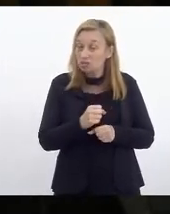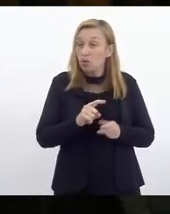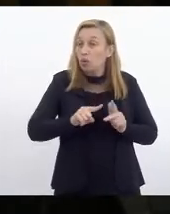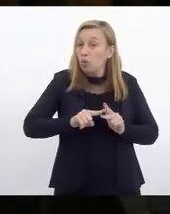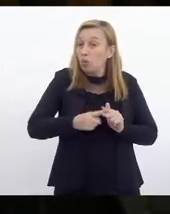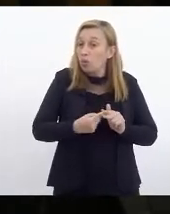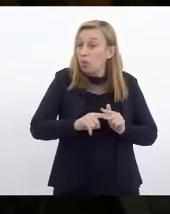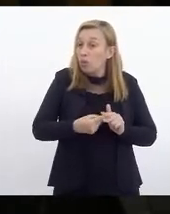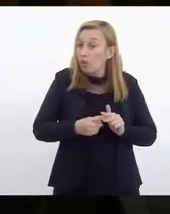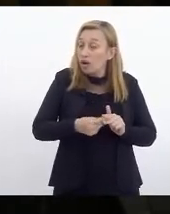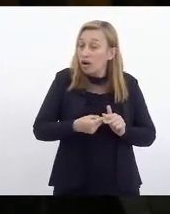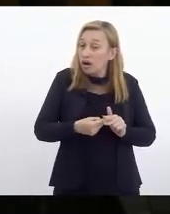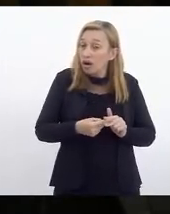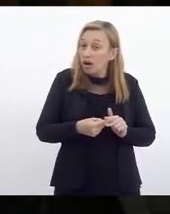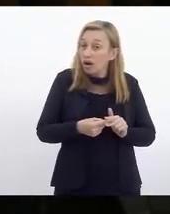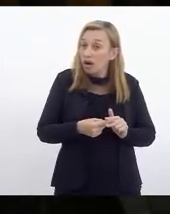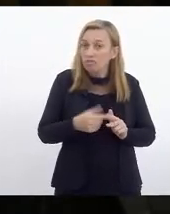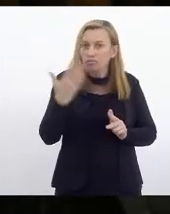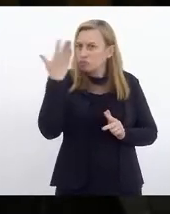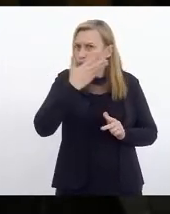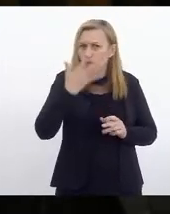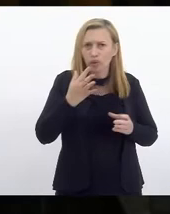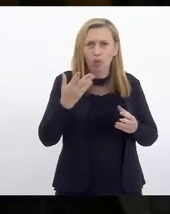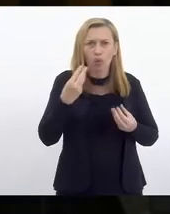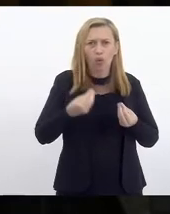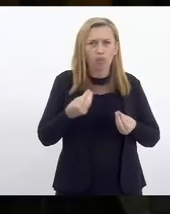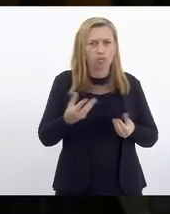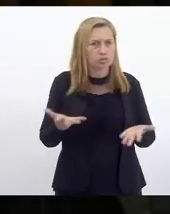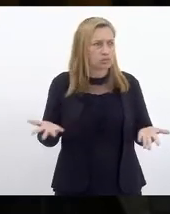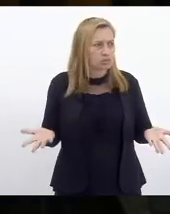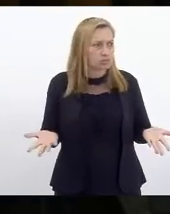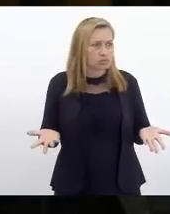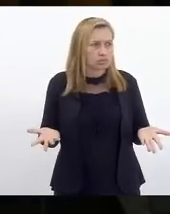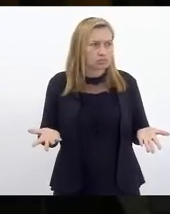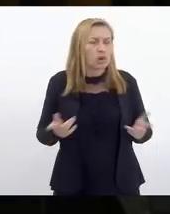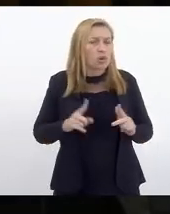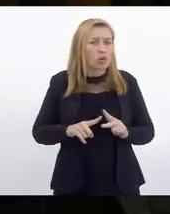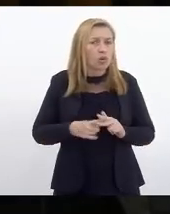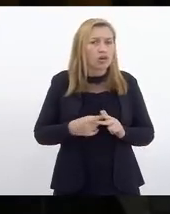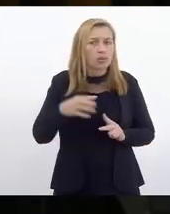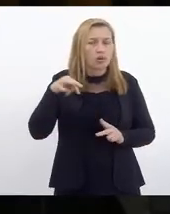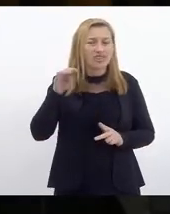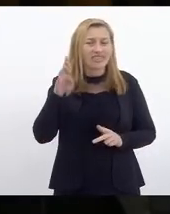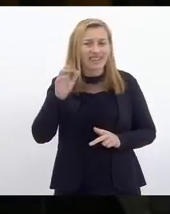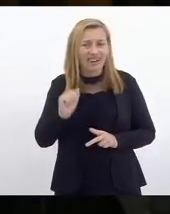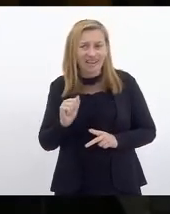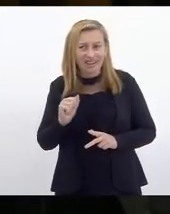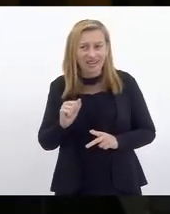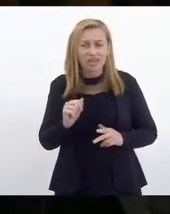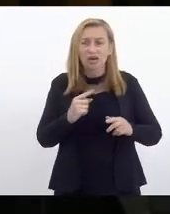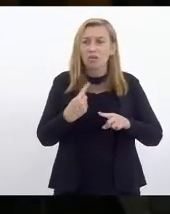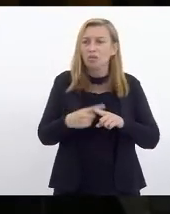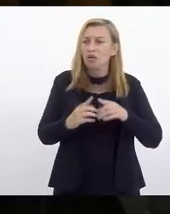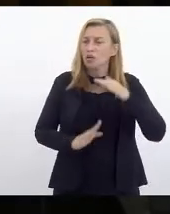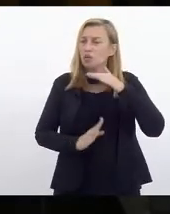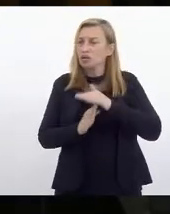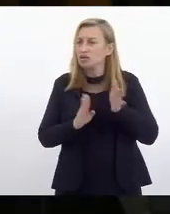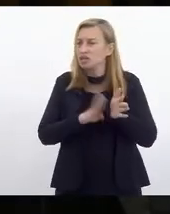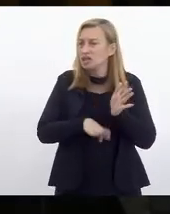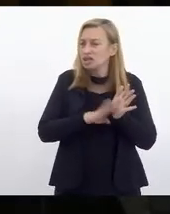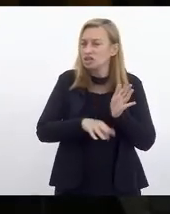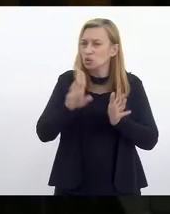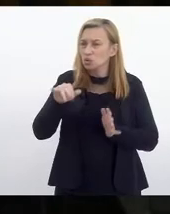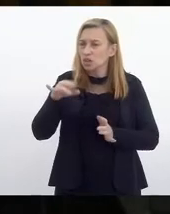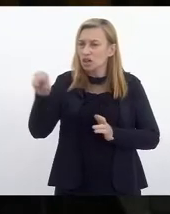alterando, e ainda não vi como, a correção monetária, porque o teto de gasto da União acho que é do